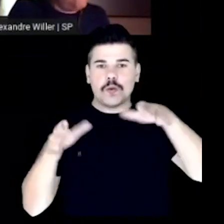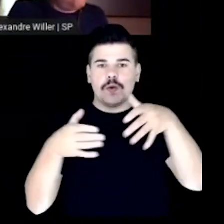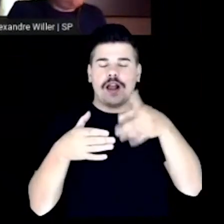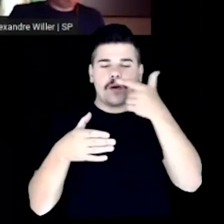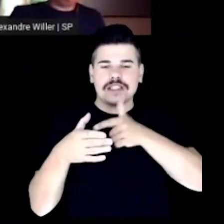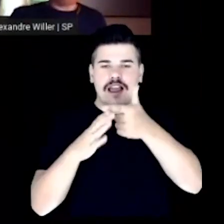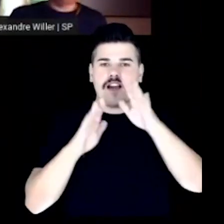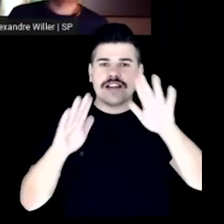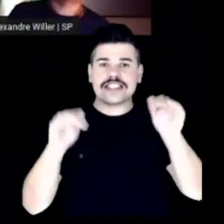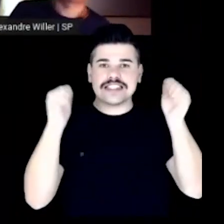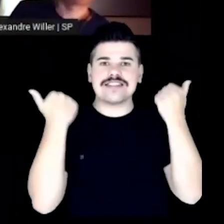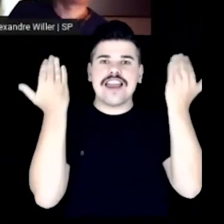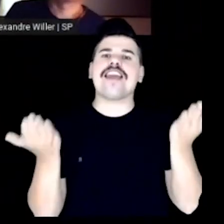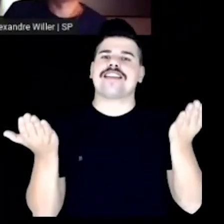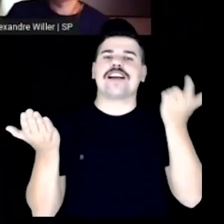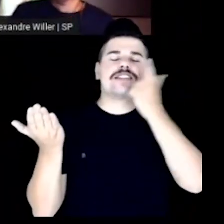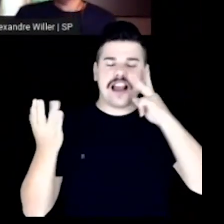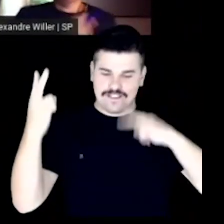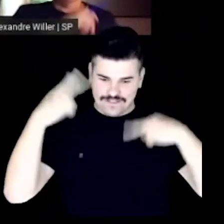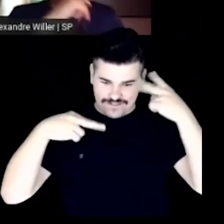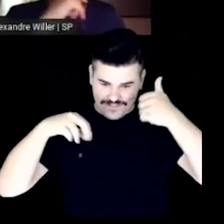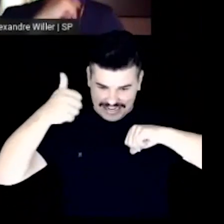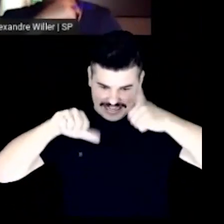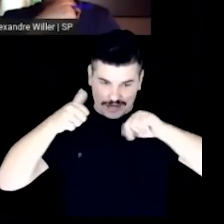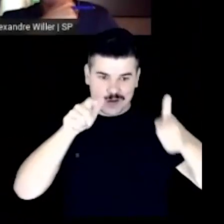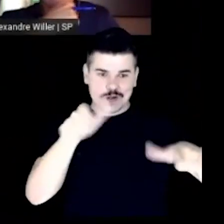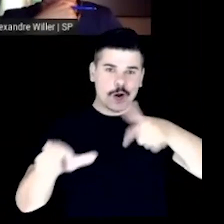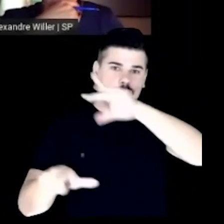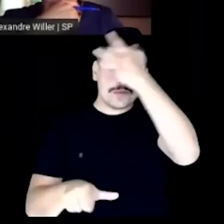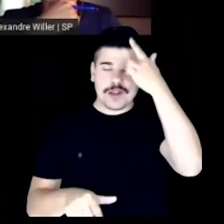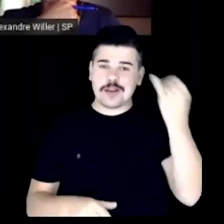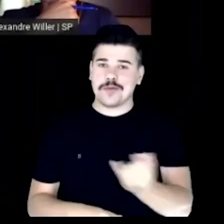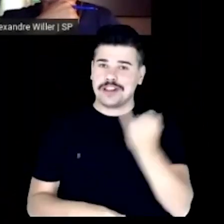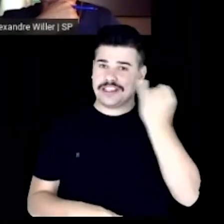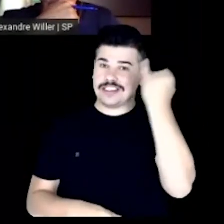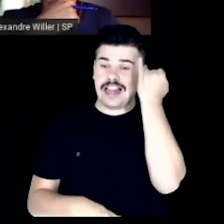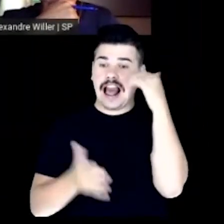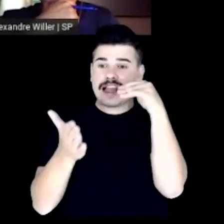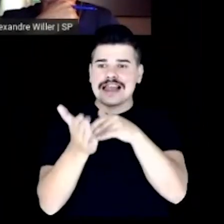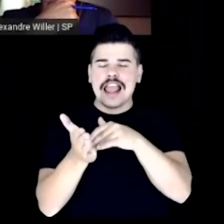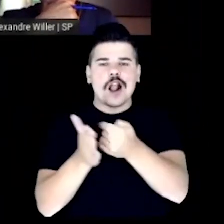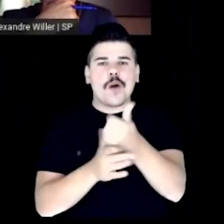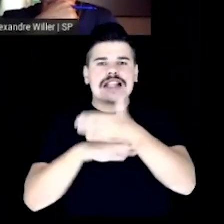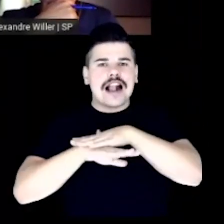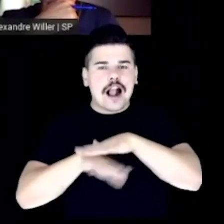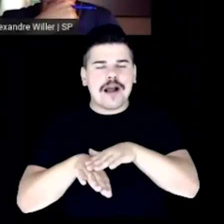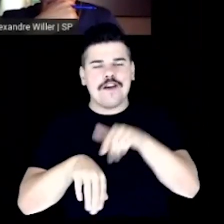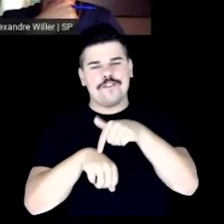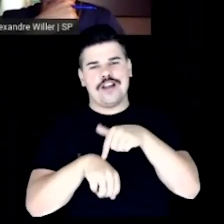Essa leitura, sabe, externa, né? Essa avaliação do outro é muito importante. E até o último momento foi